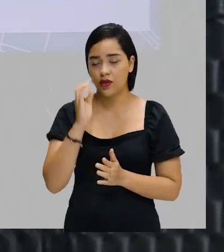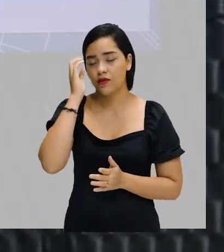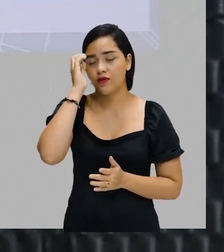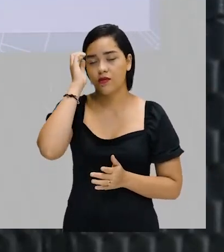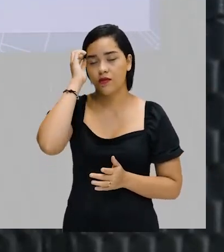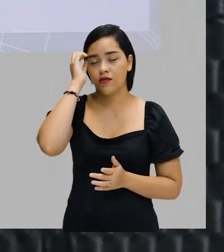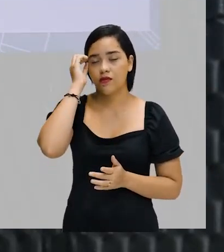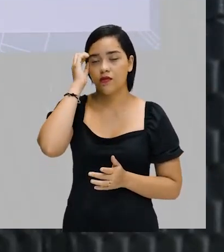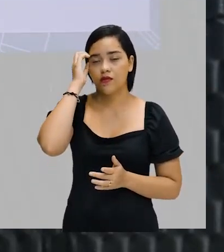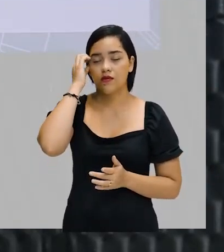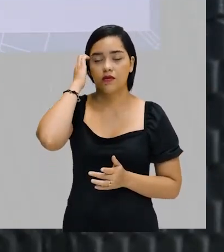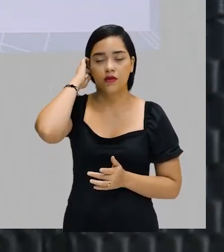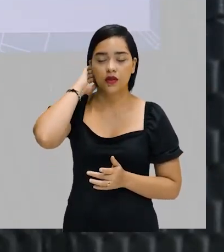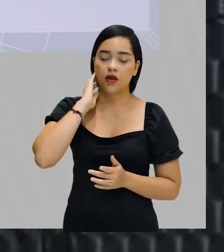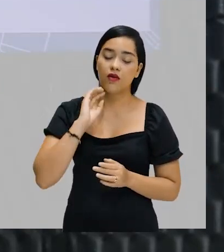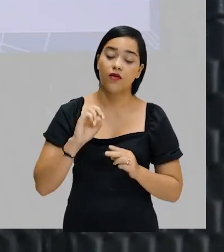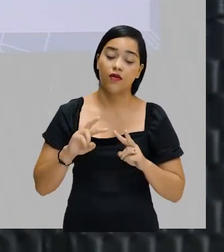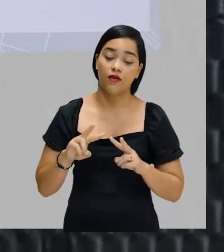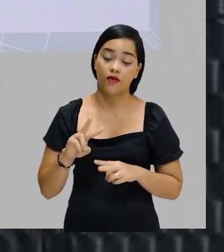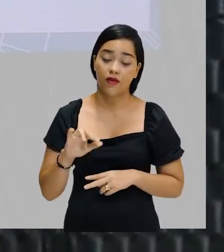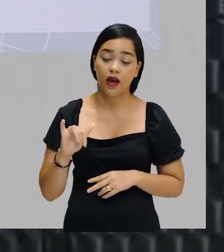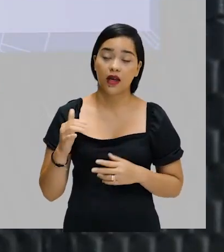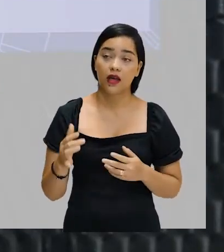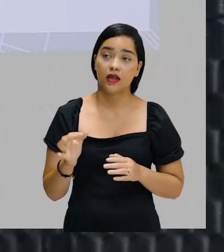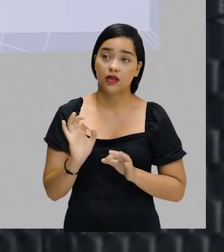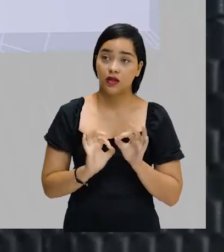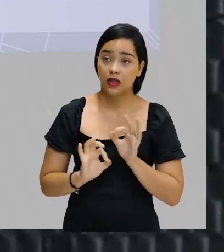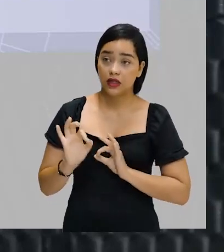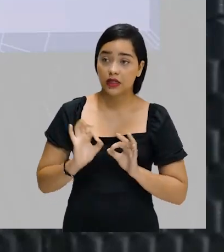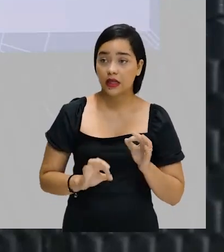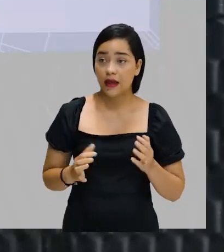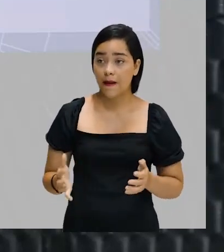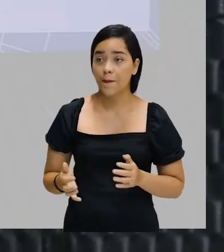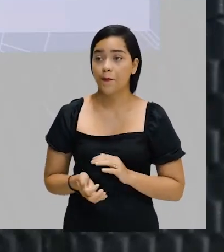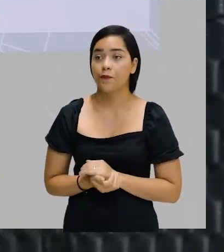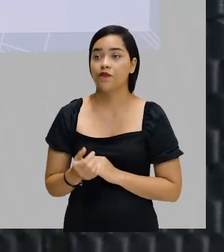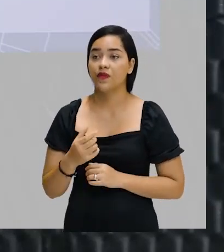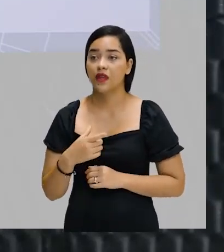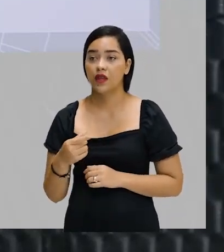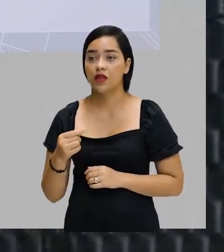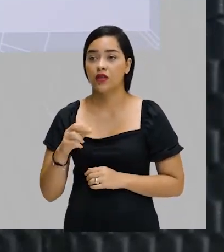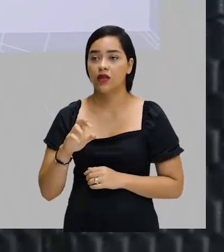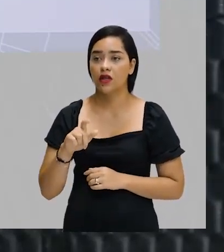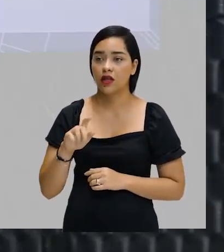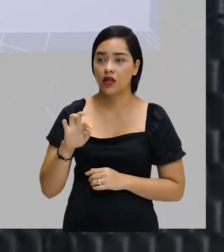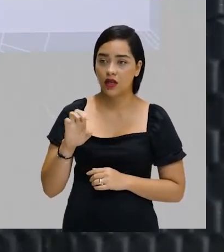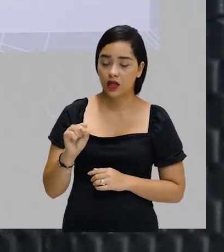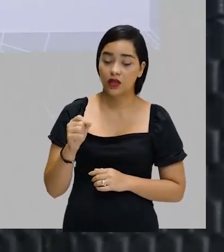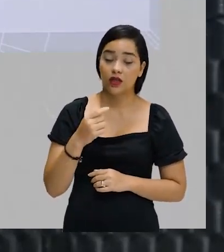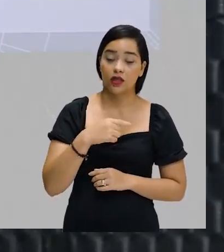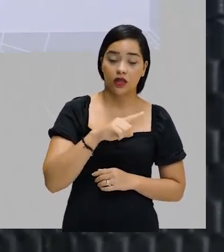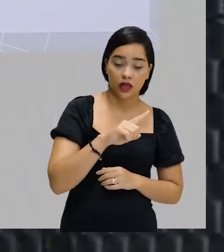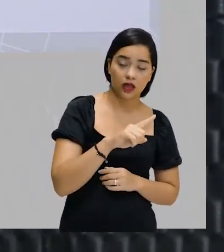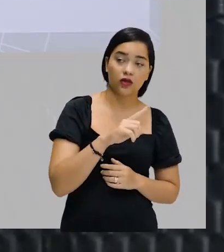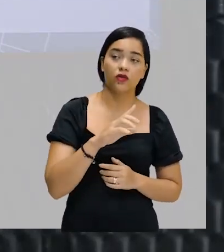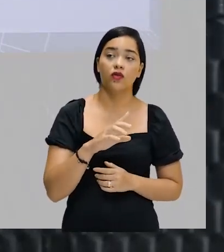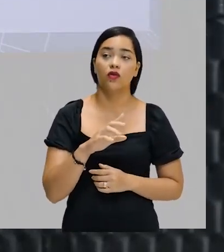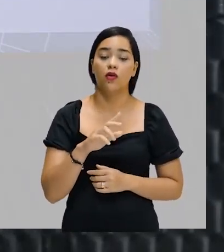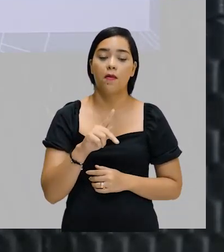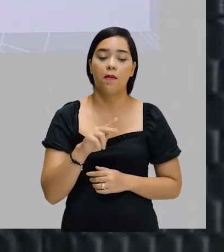os átomos vão se recombinar, saindo de reagentes e indo para